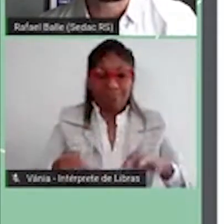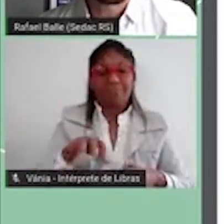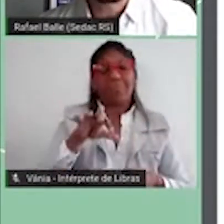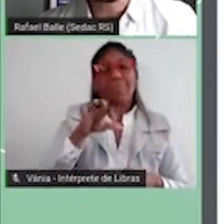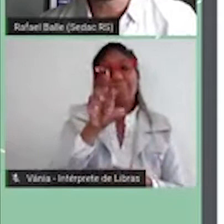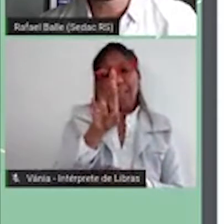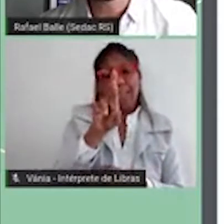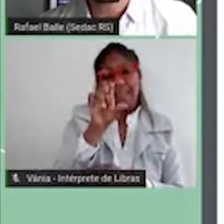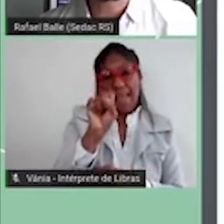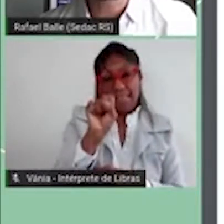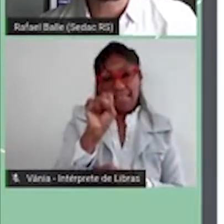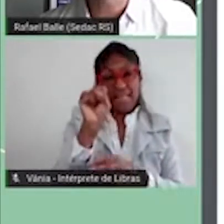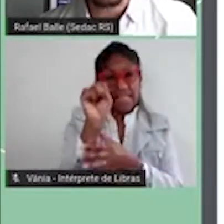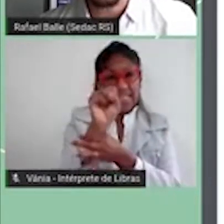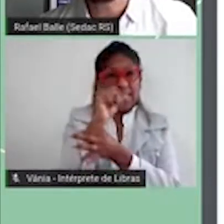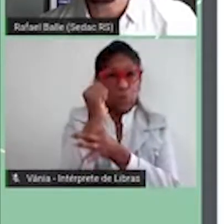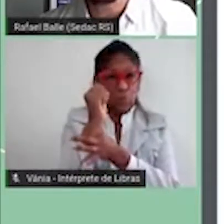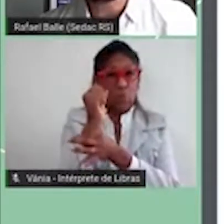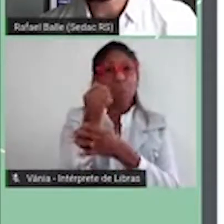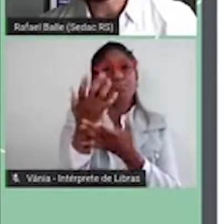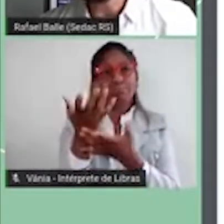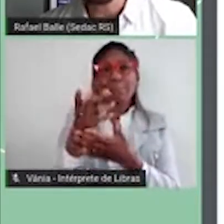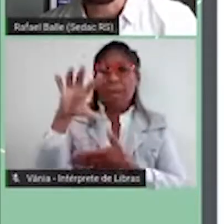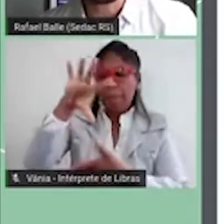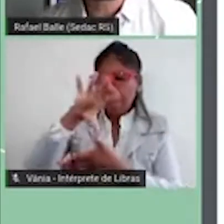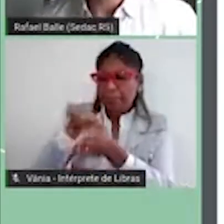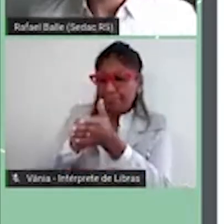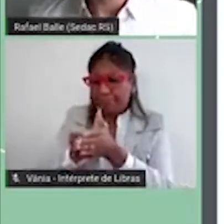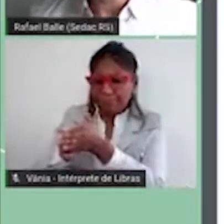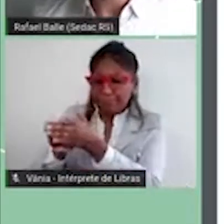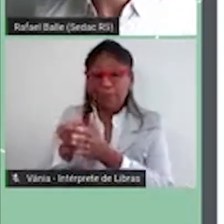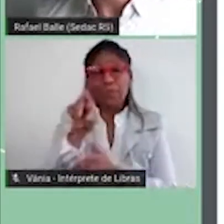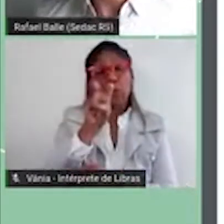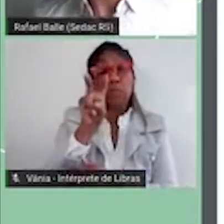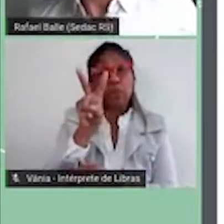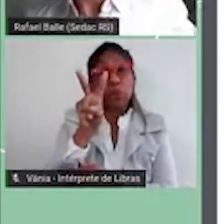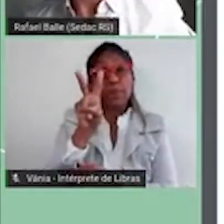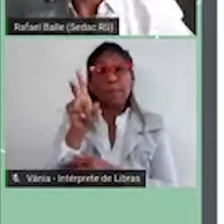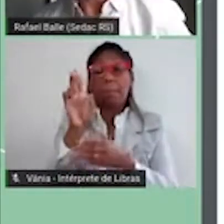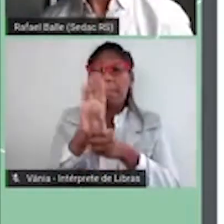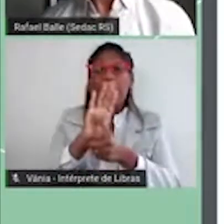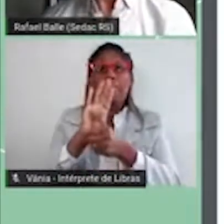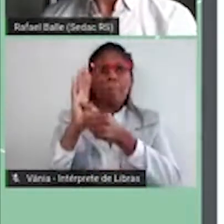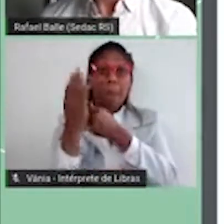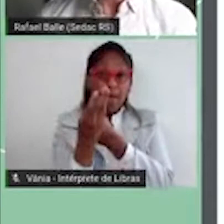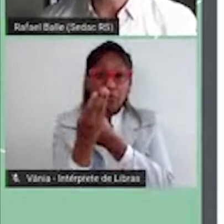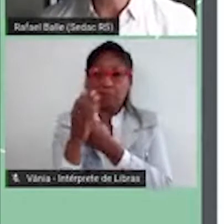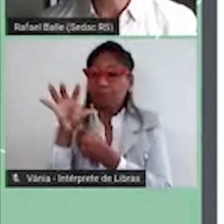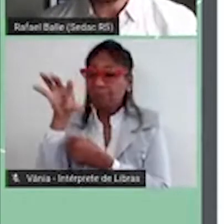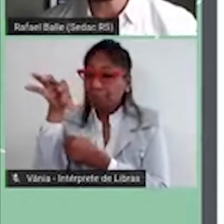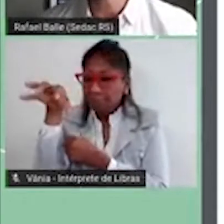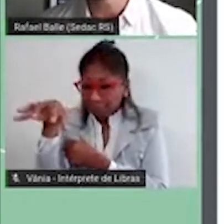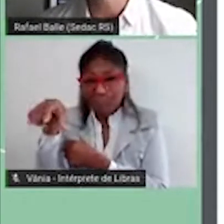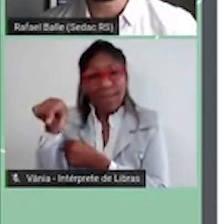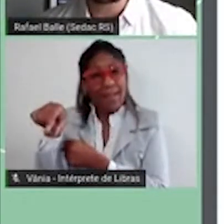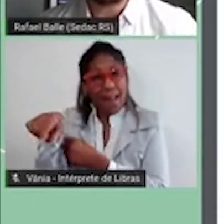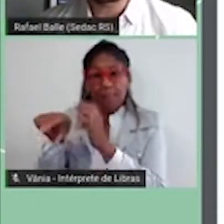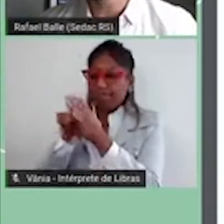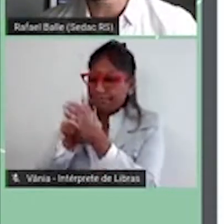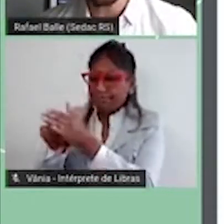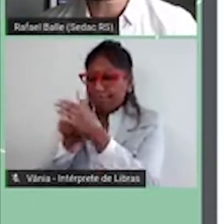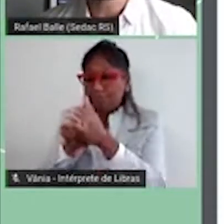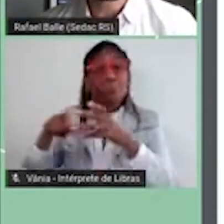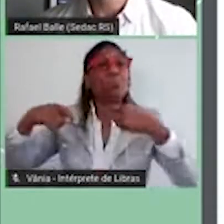tem mapeado mais de 52 bairros, onde tem uma necessidade de